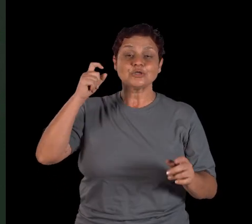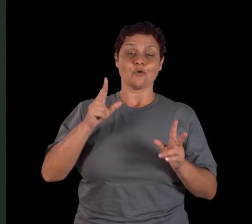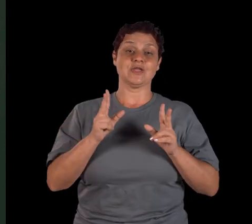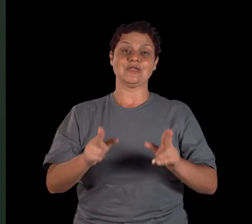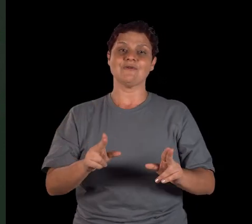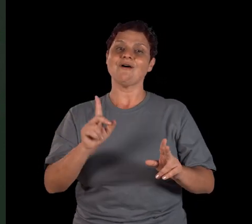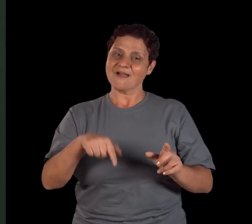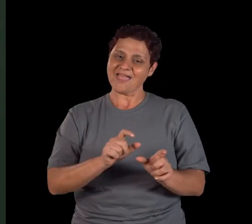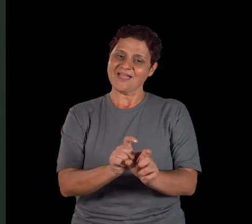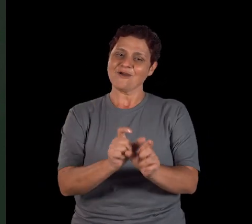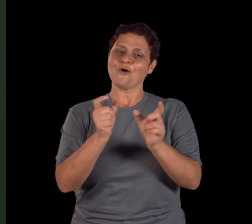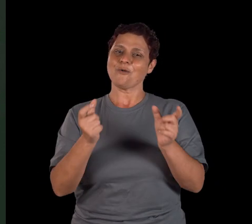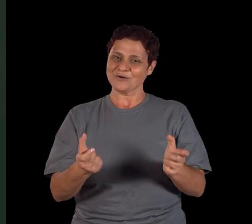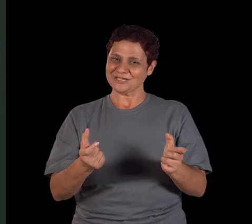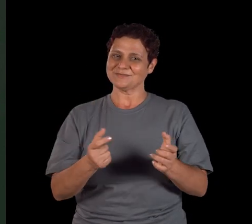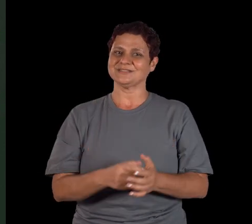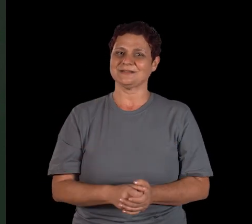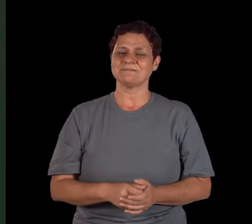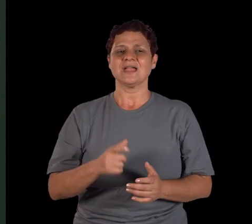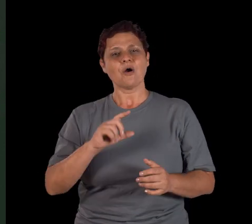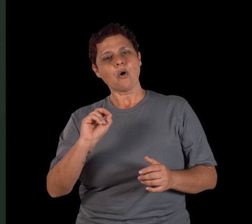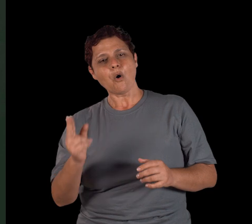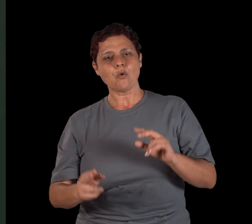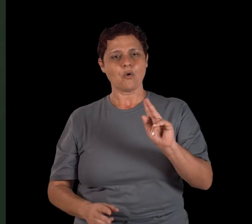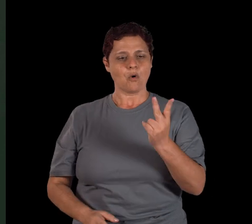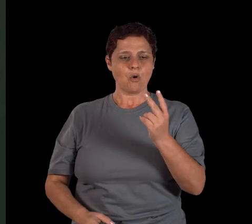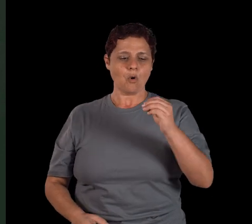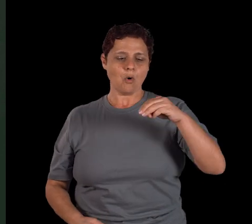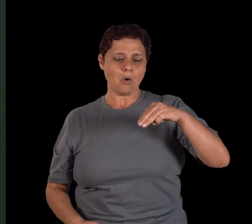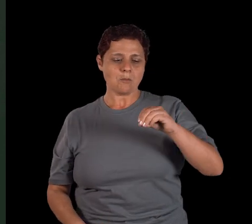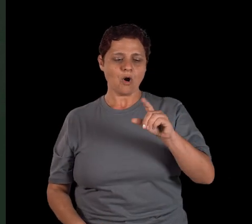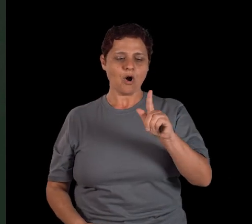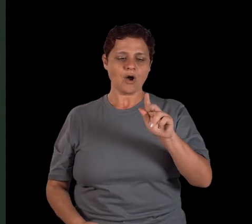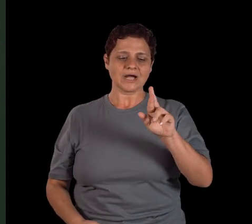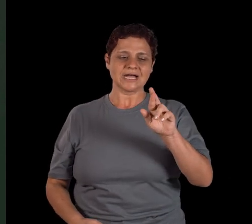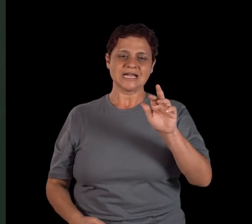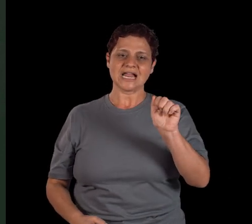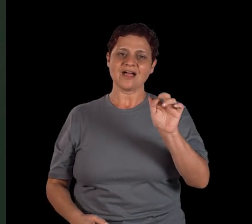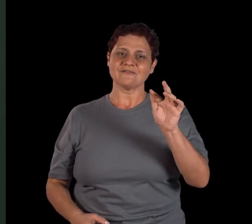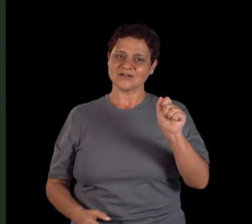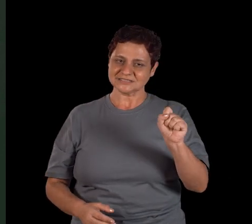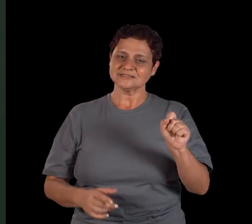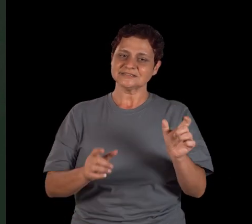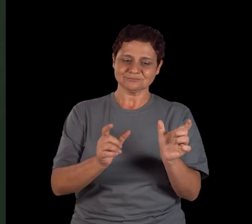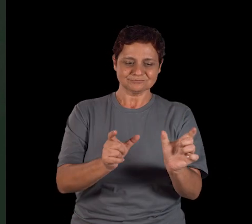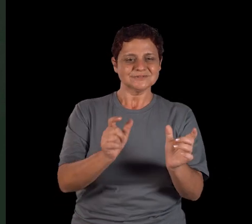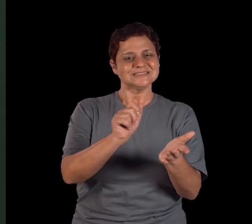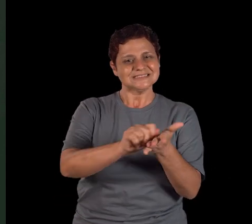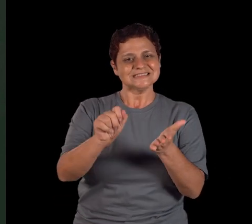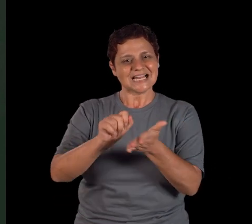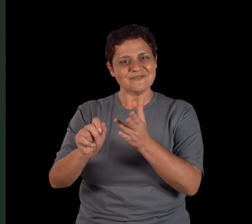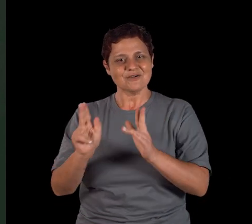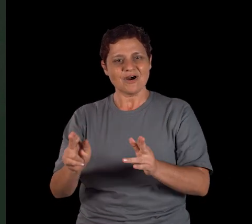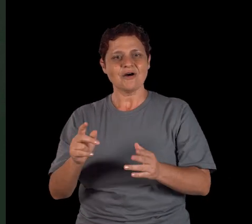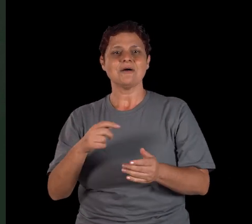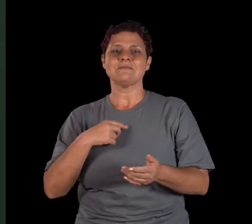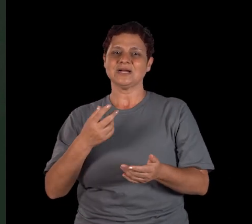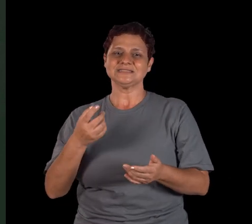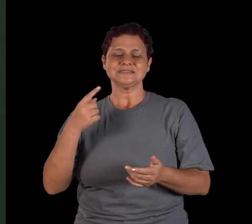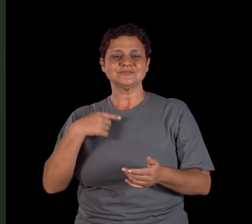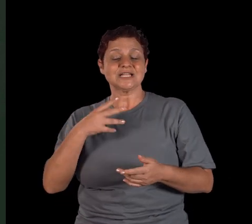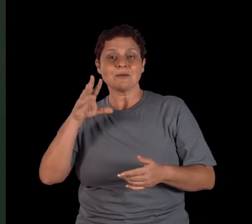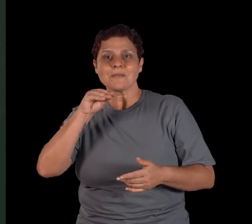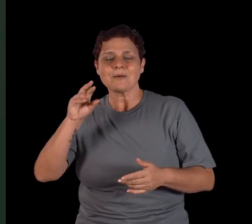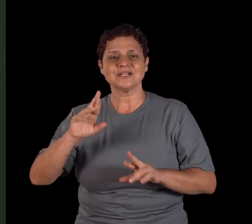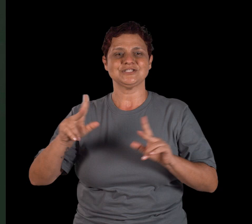de homonímias. Homógrafas também, né? São as palavras que têm grafia igual e sentido diferente. Homófonas, sons